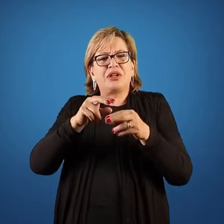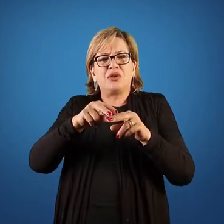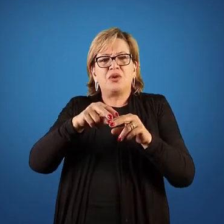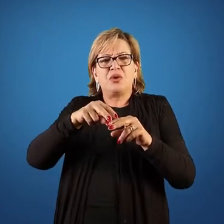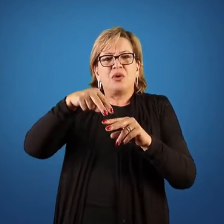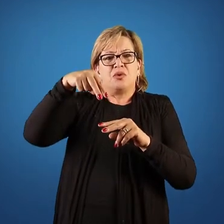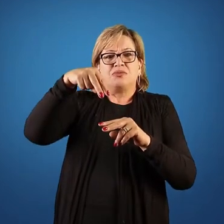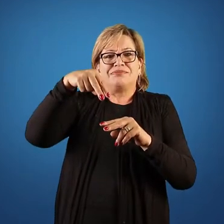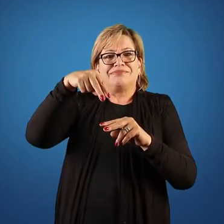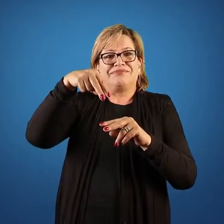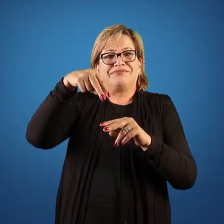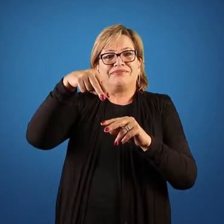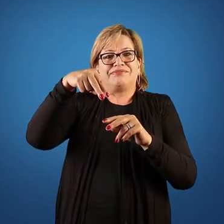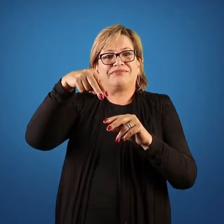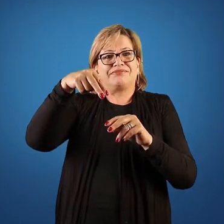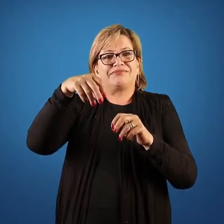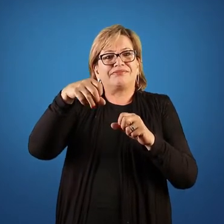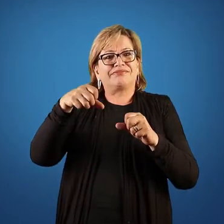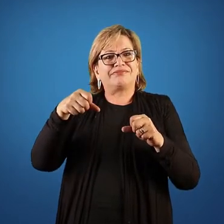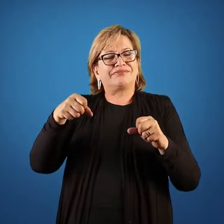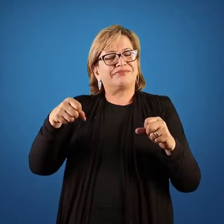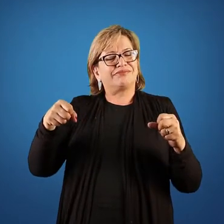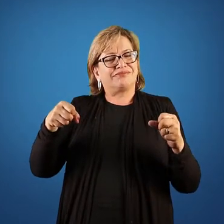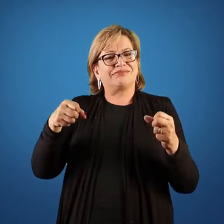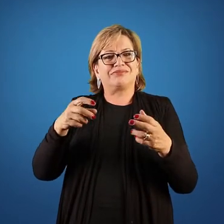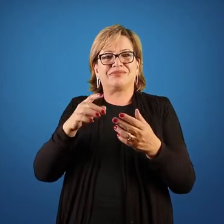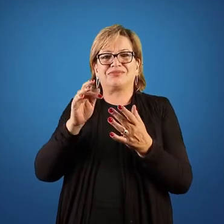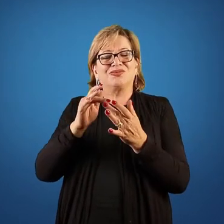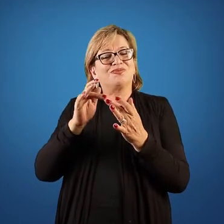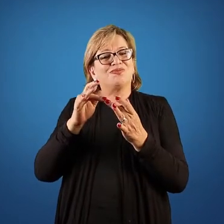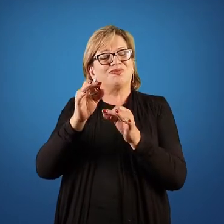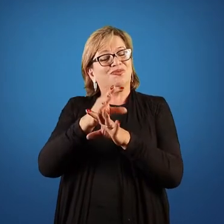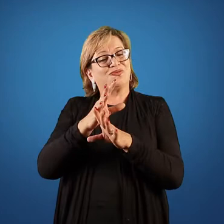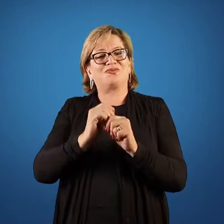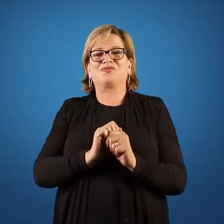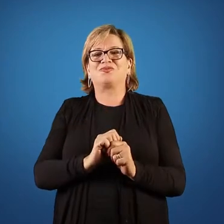pé do apoio, do contato com a barra.